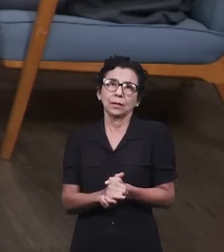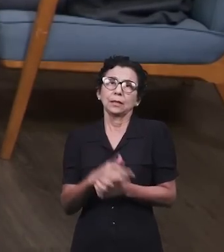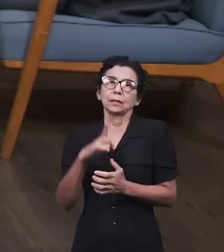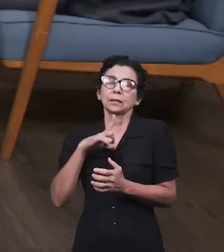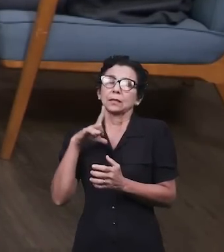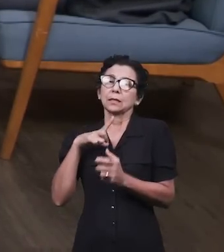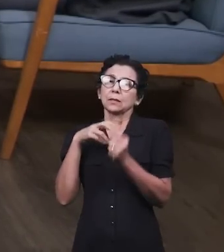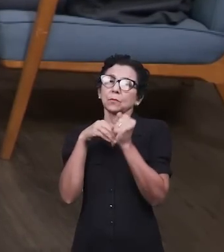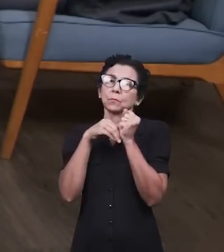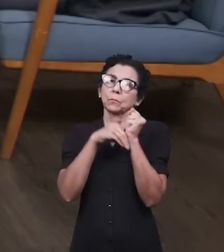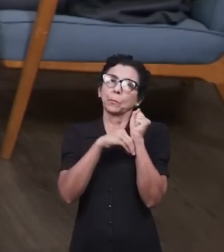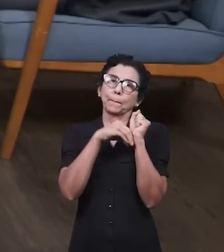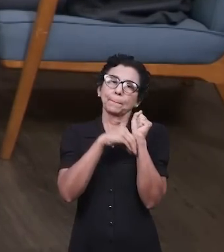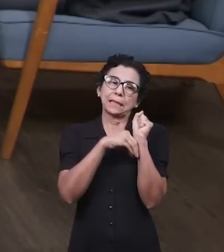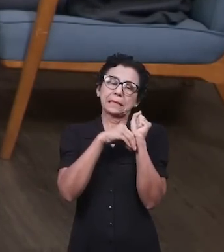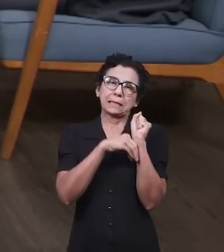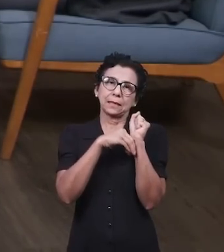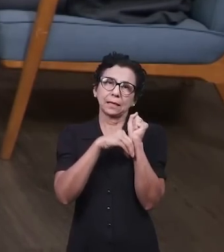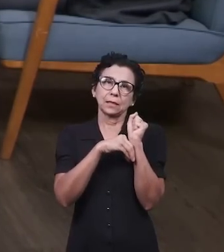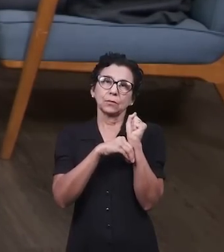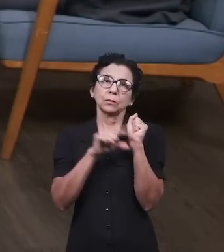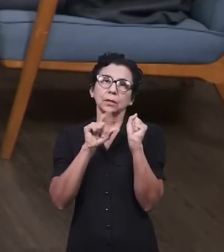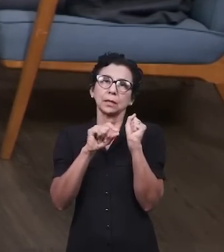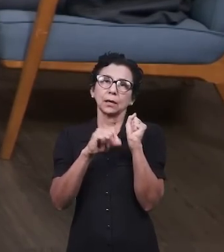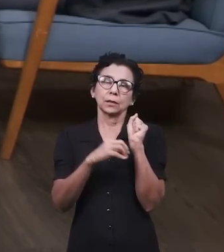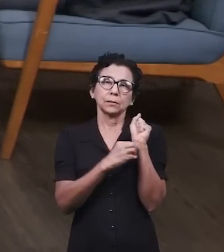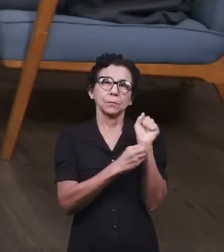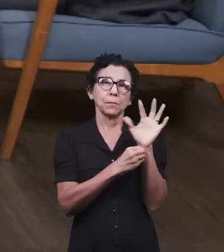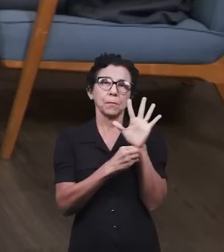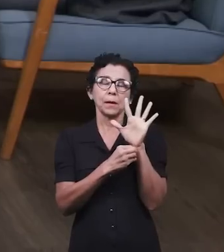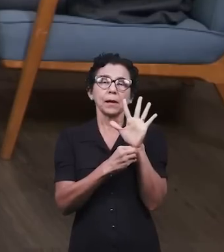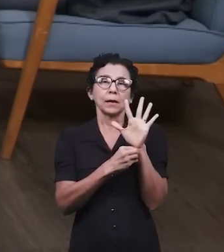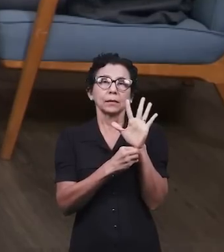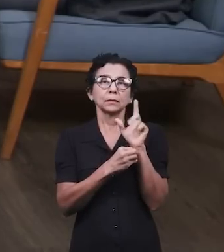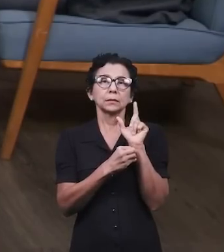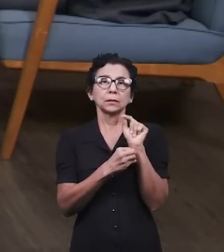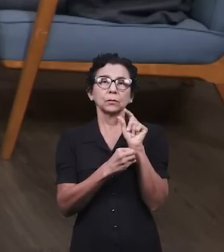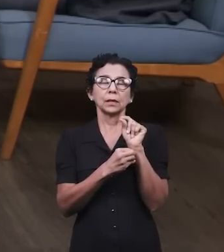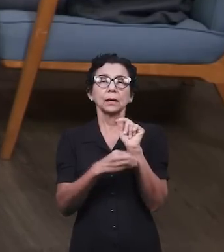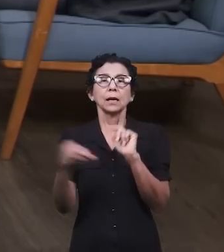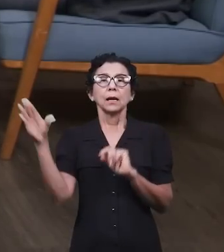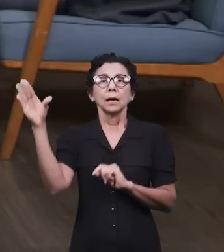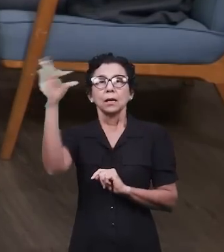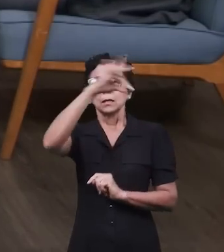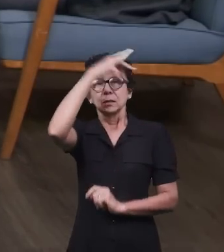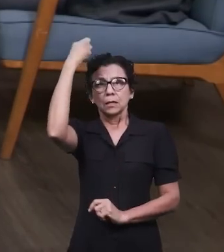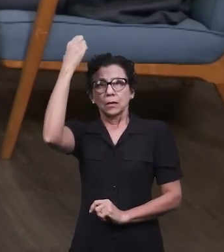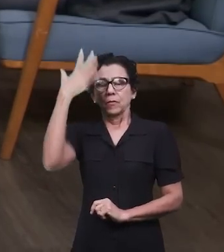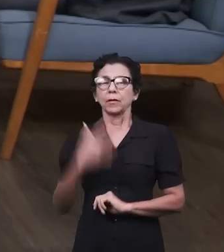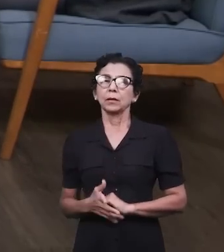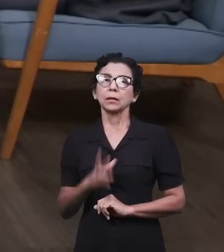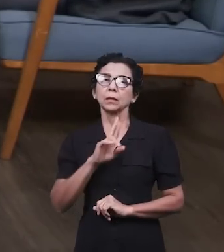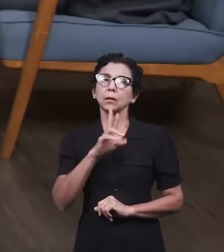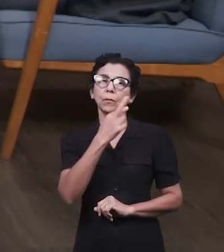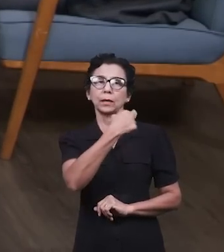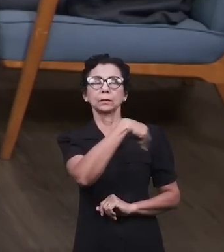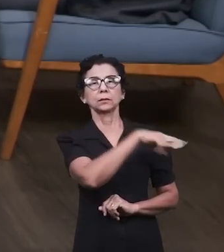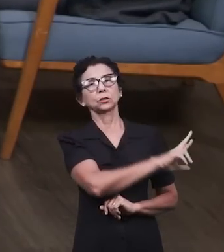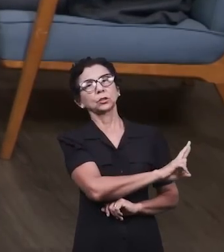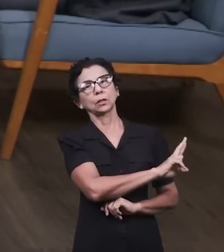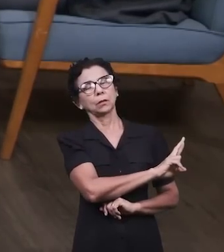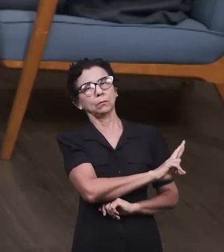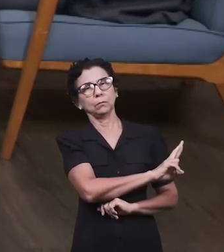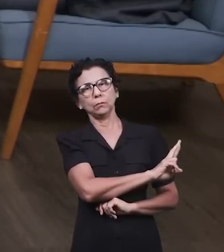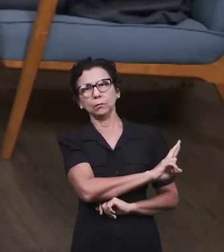o mistério, a revelação do Espírito Santo. Então, não é um povo religioso,